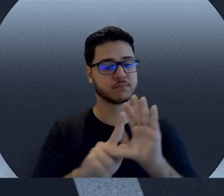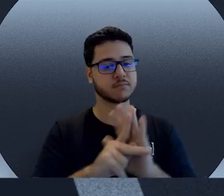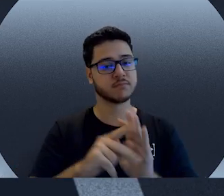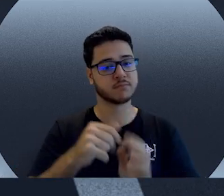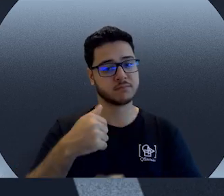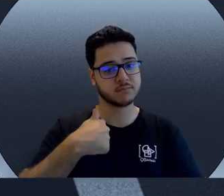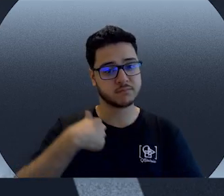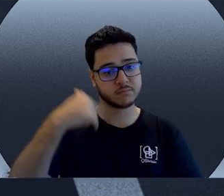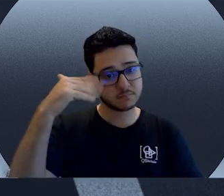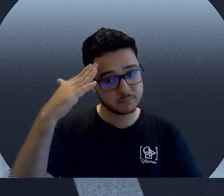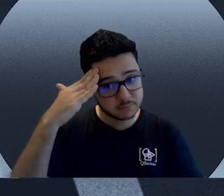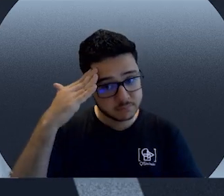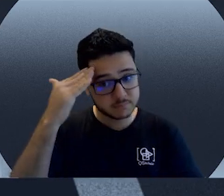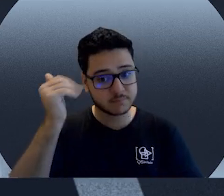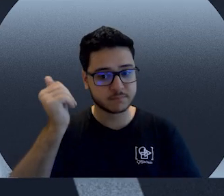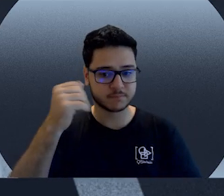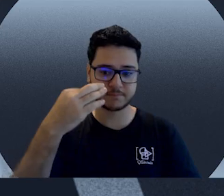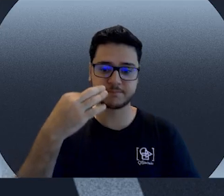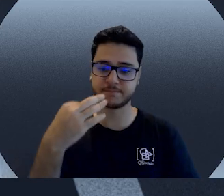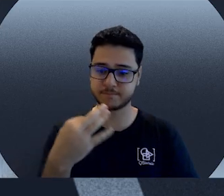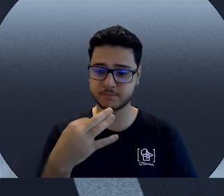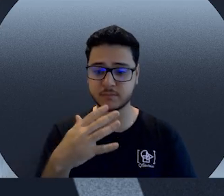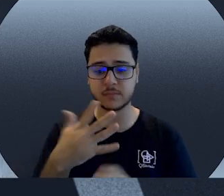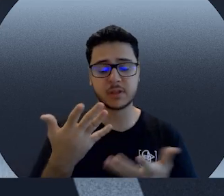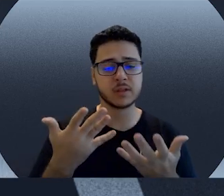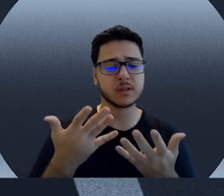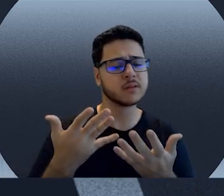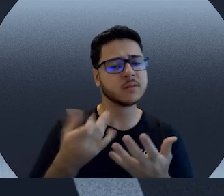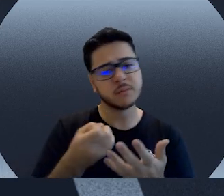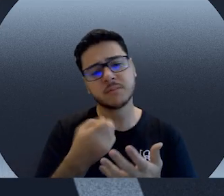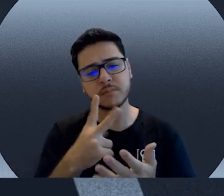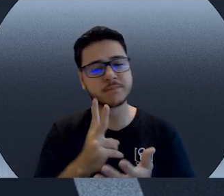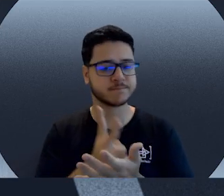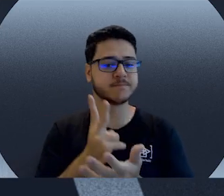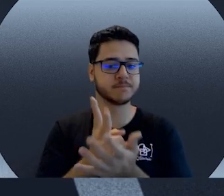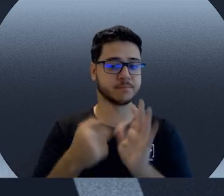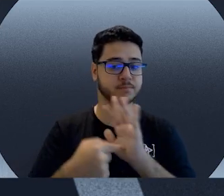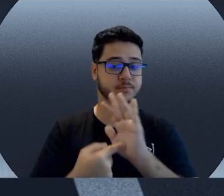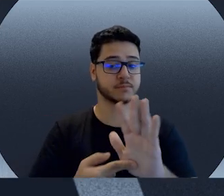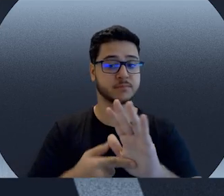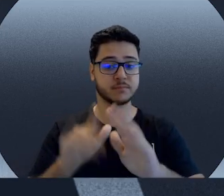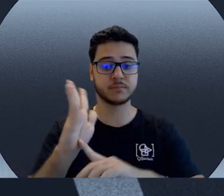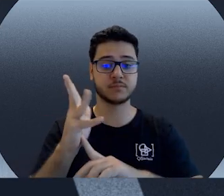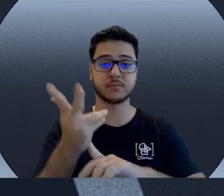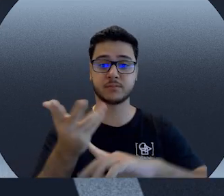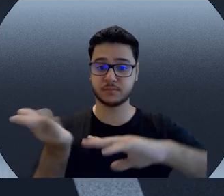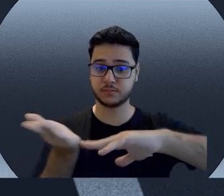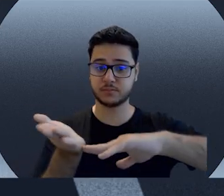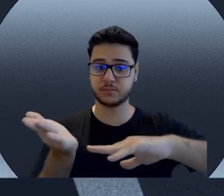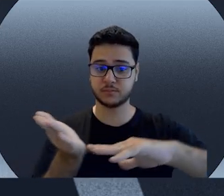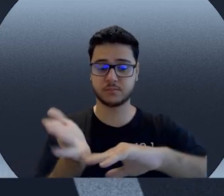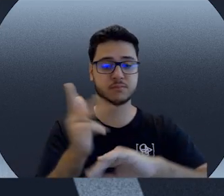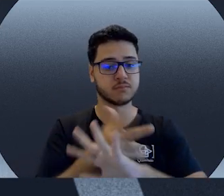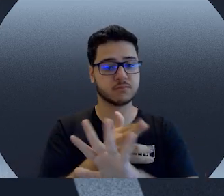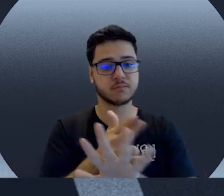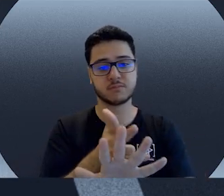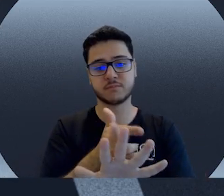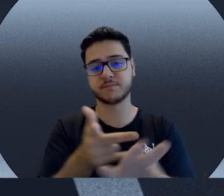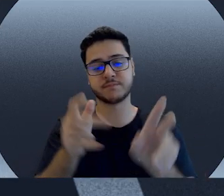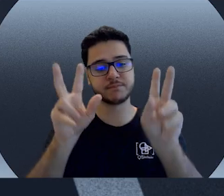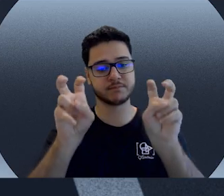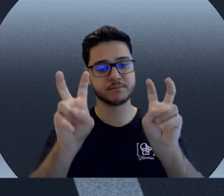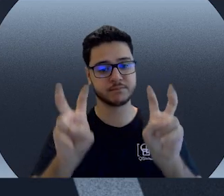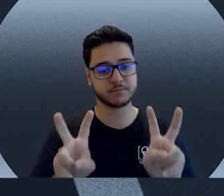de saberes. Sempre bom a gente trazer a arte contemporânea como uma arte